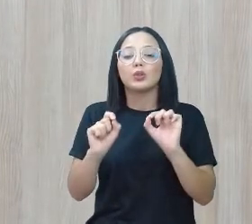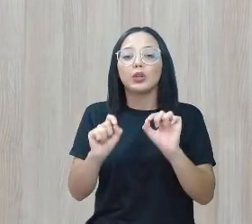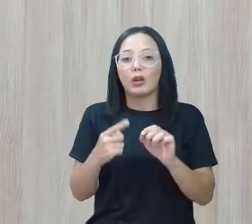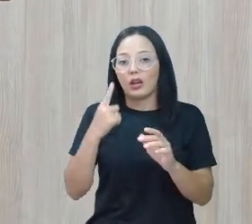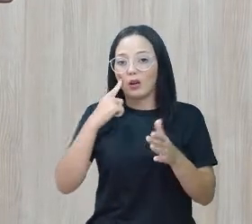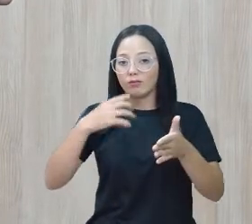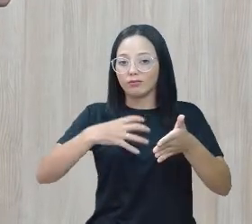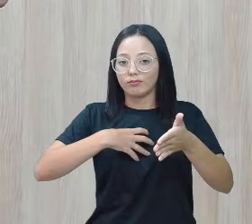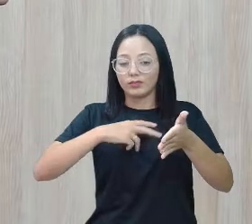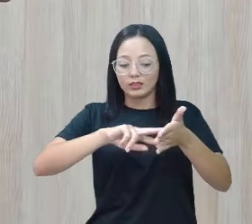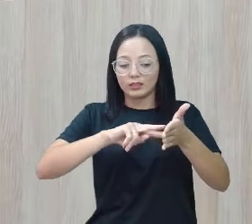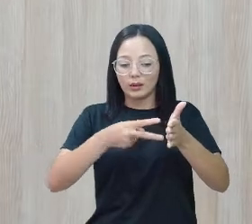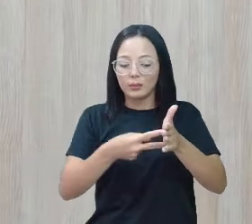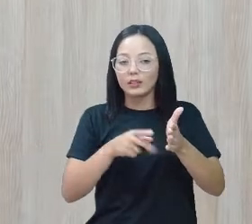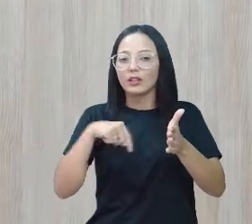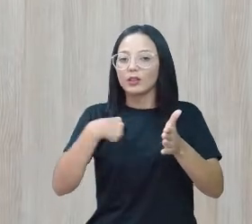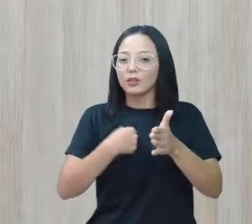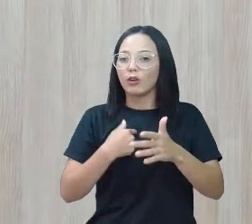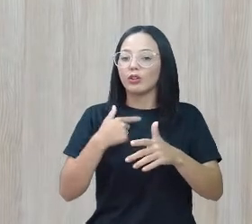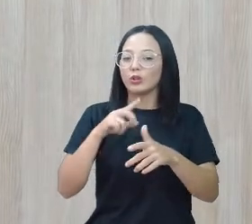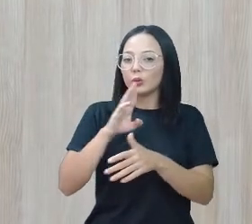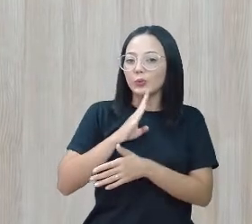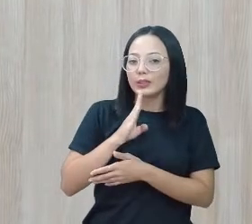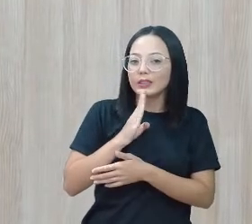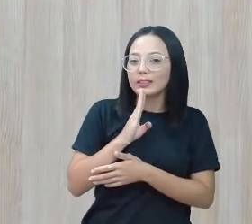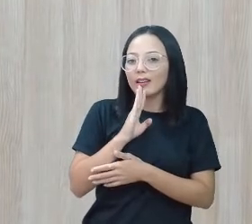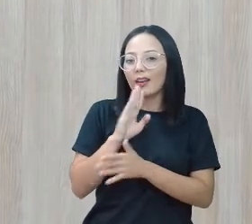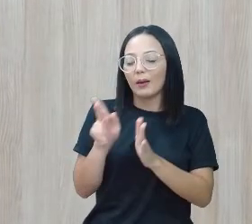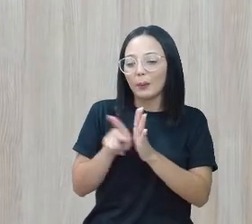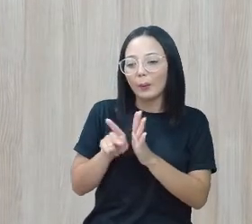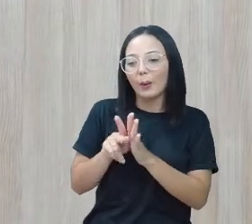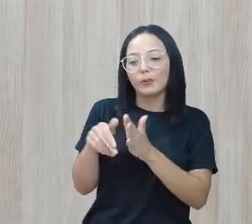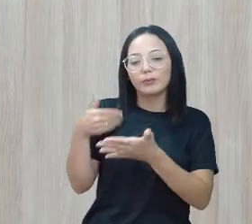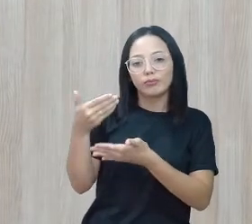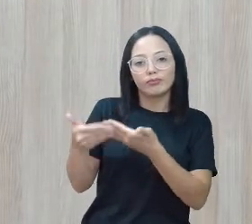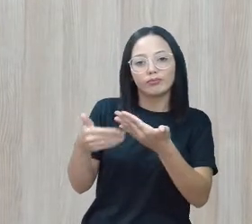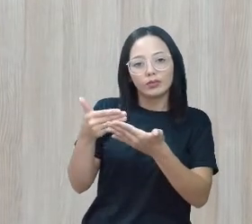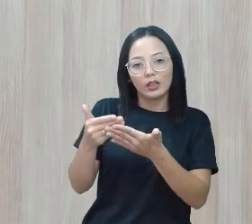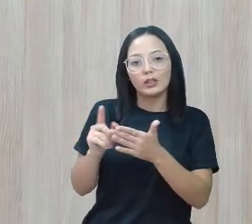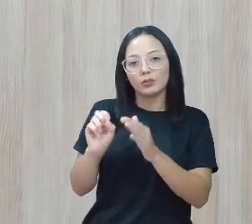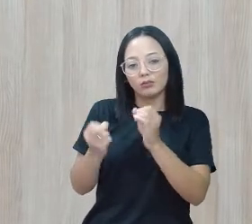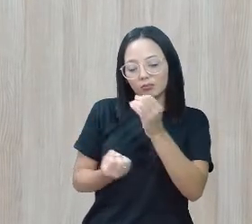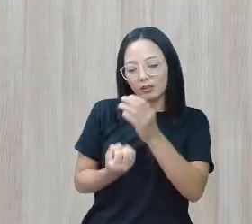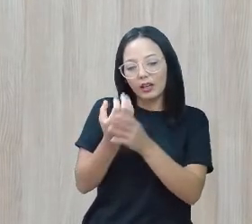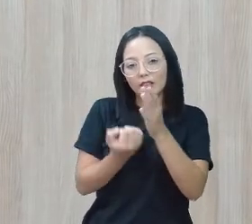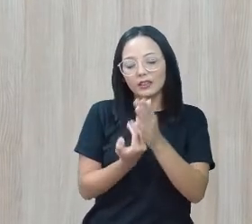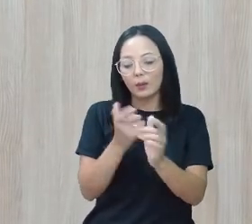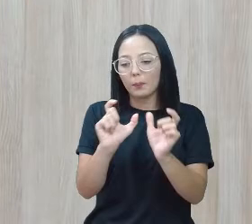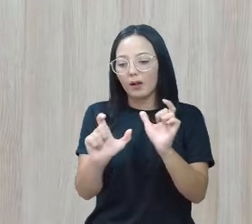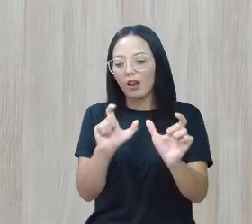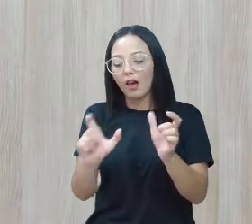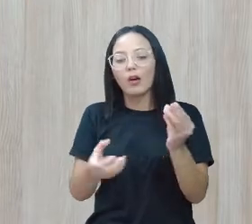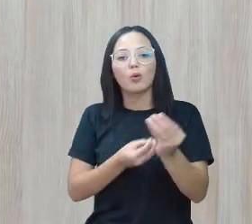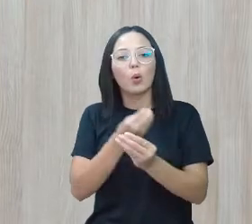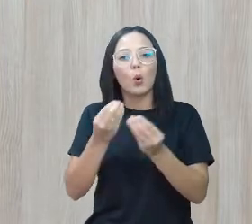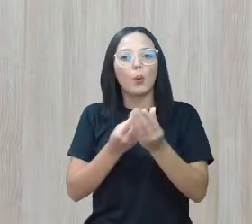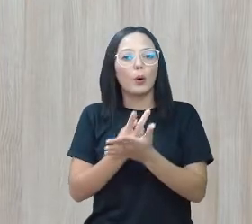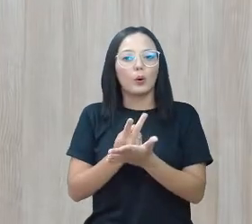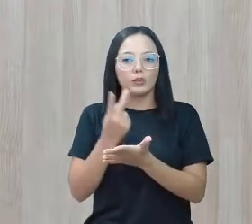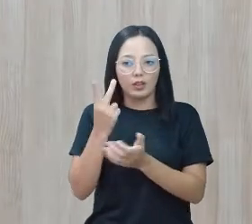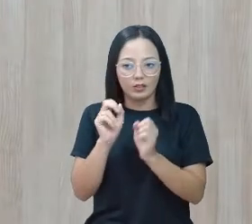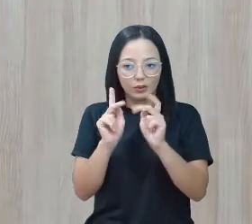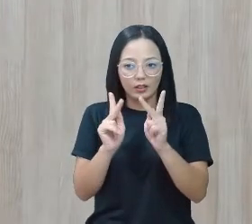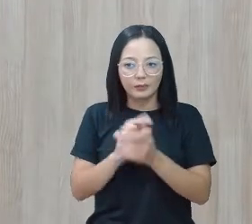semântica. Vamos trabalhar, conhecer esse processo de formação de palavras, como acontece.